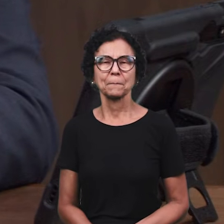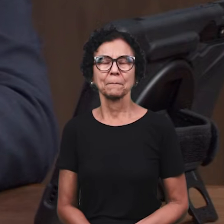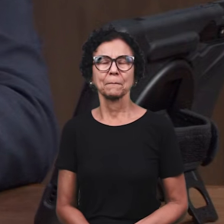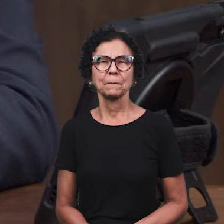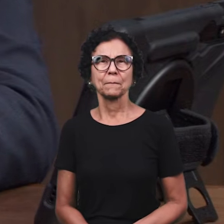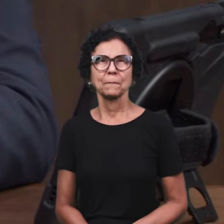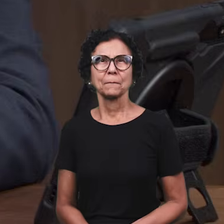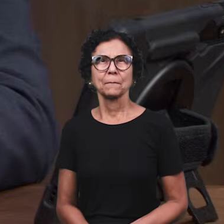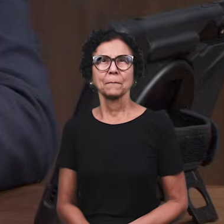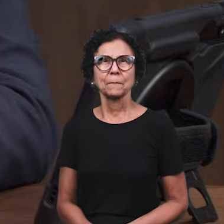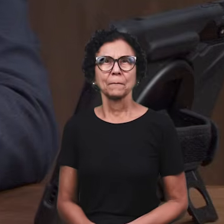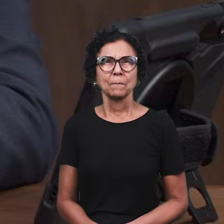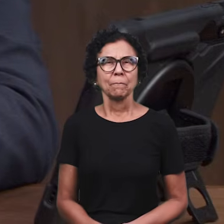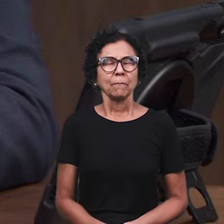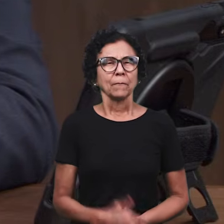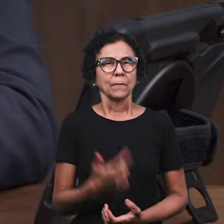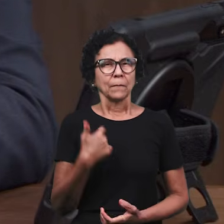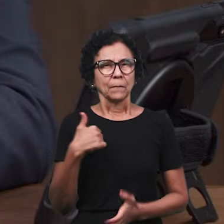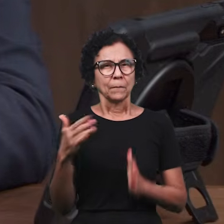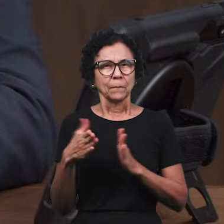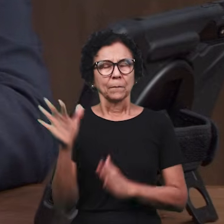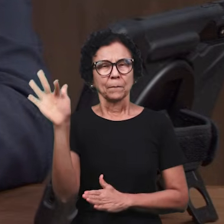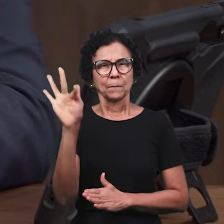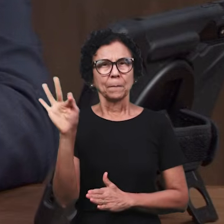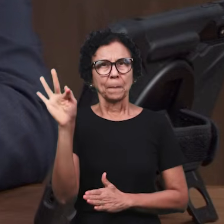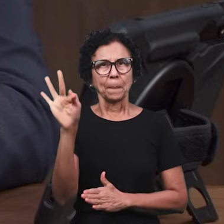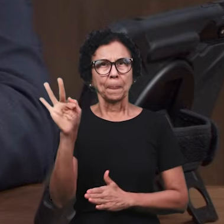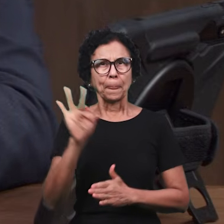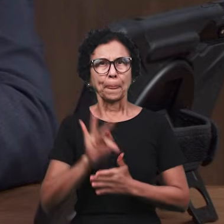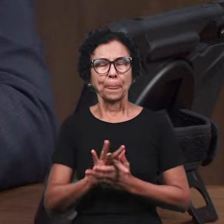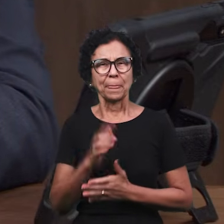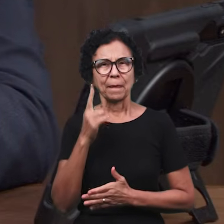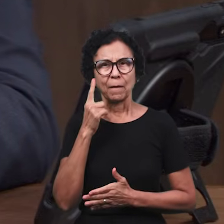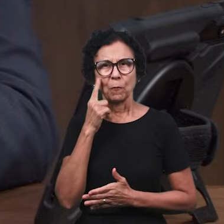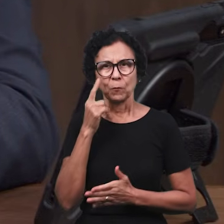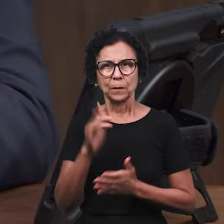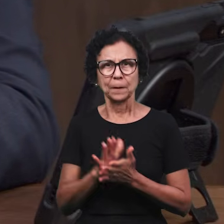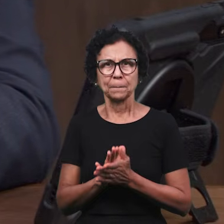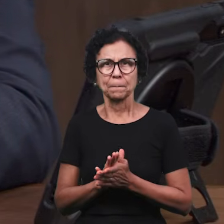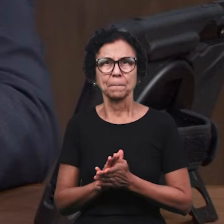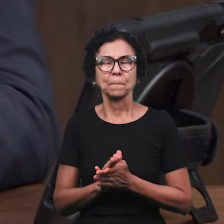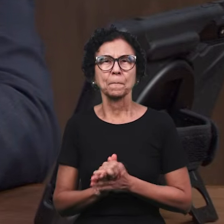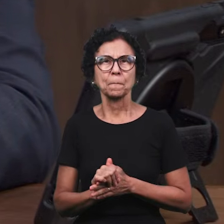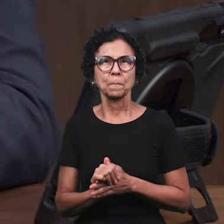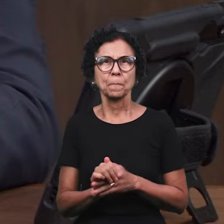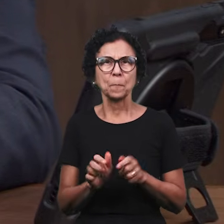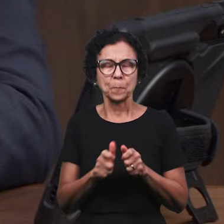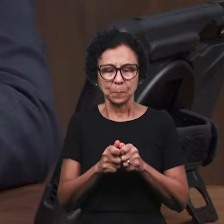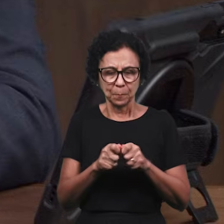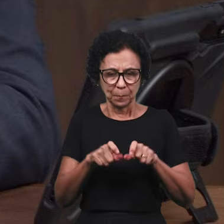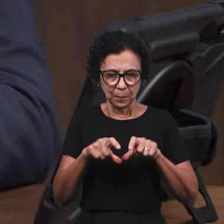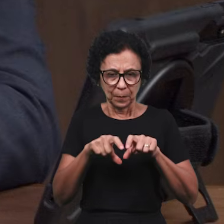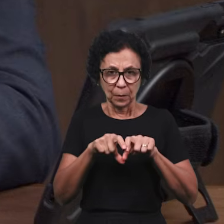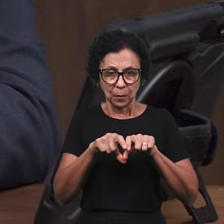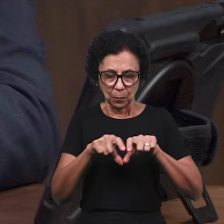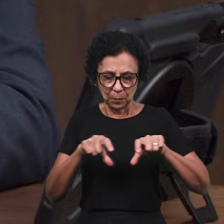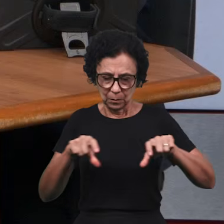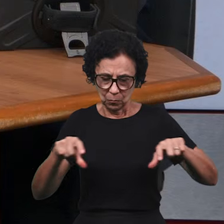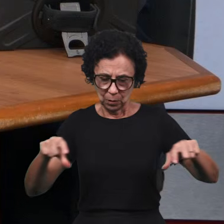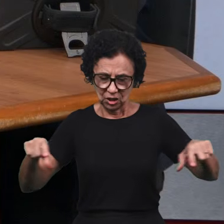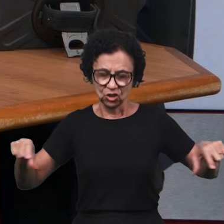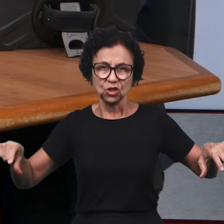acontecendo. Acho que quando eu estava na faculdade, tiravam umas tiras assim, Essa né? técnica se chamava